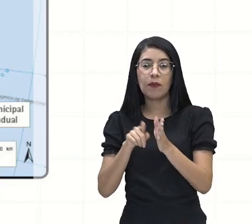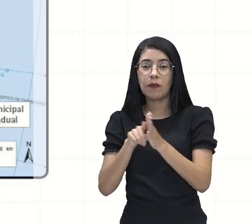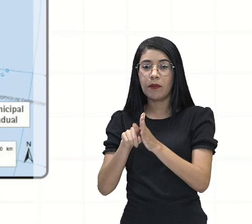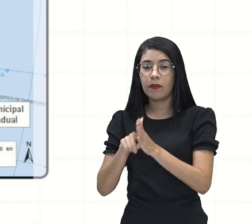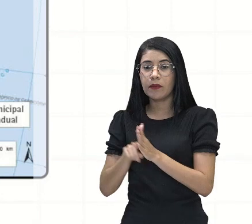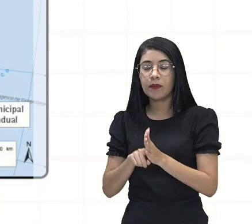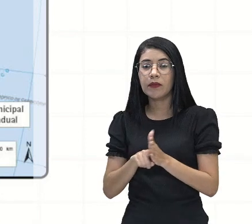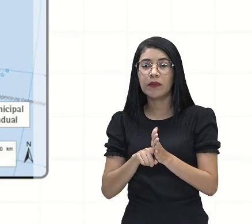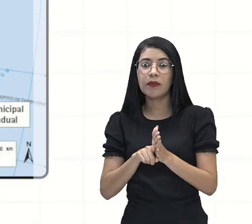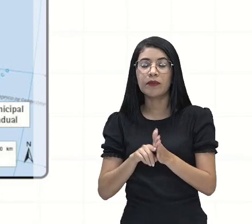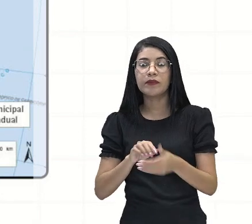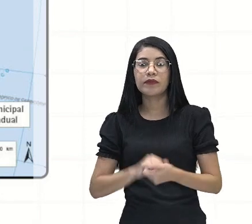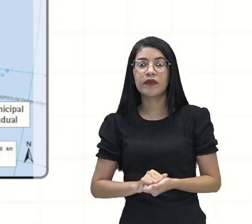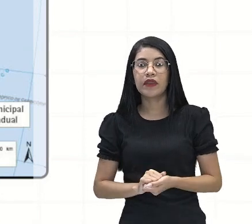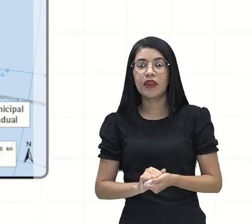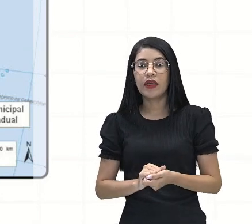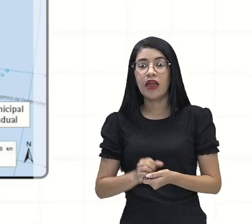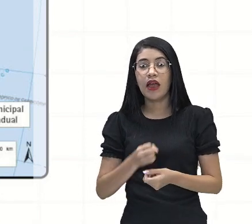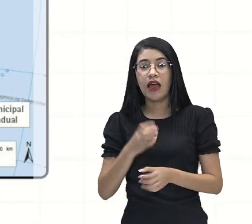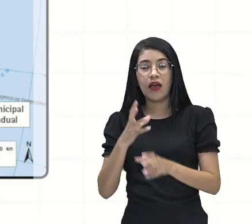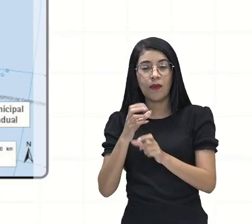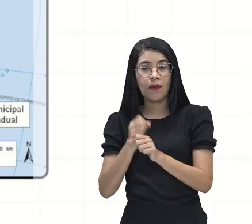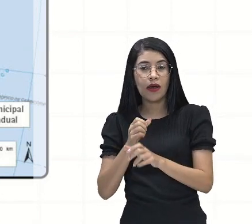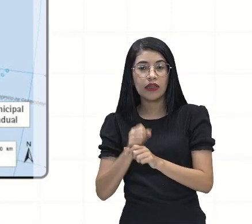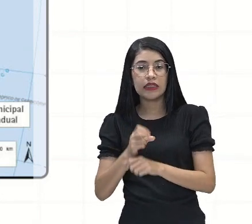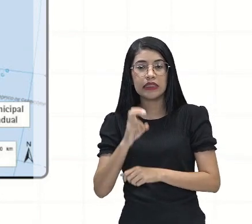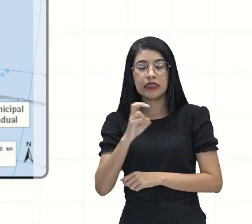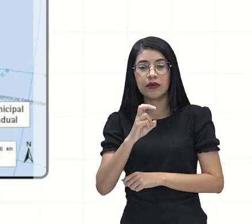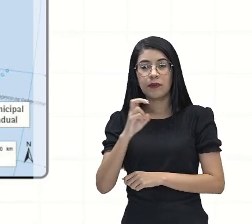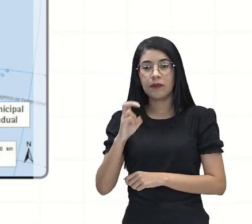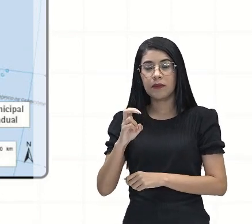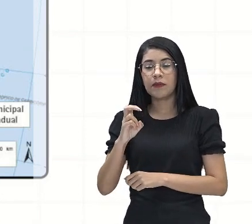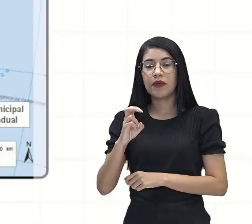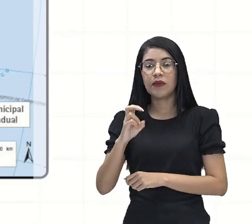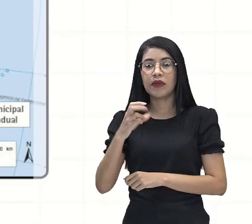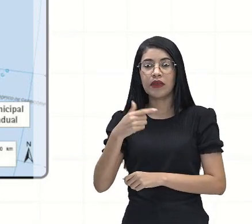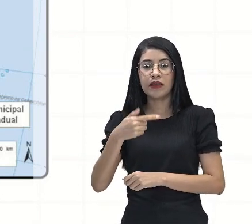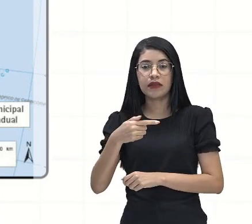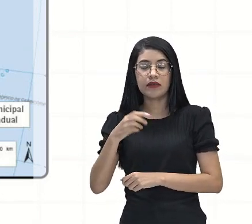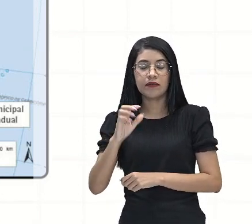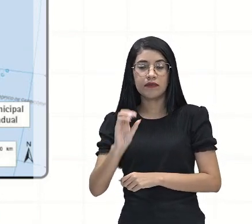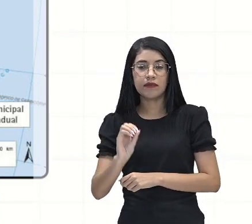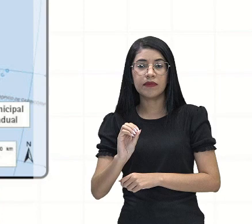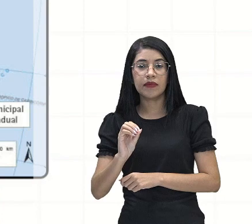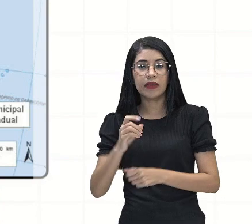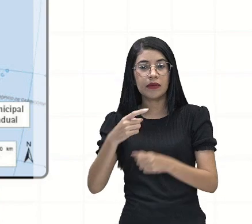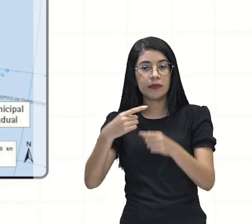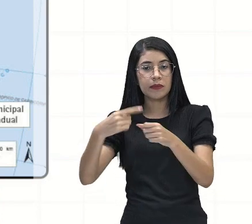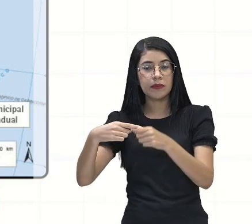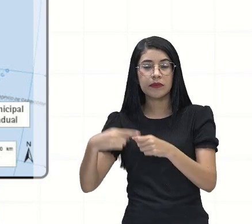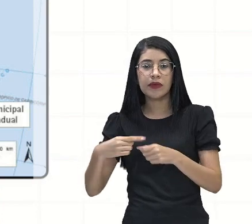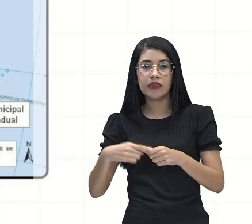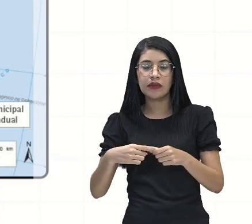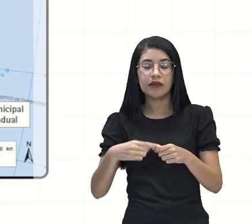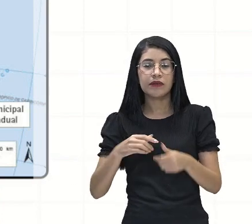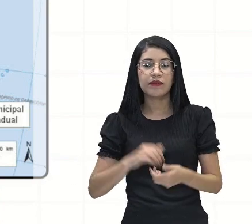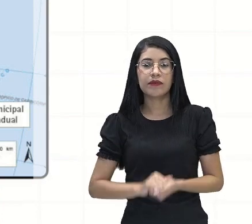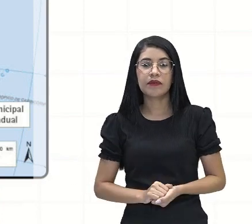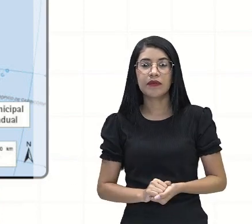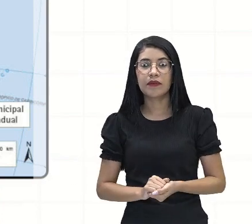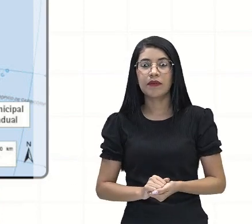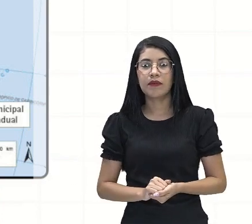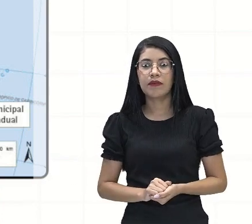s o Brasil já conta com o número de municípios de 5.570 municípios